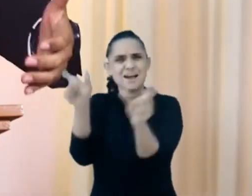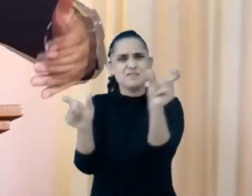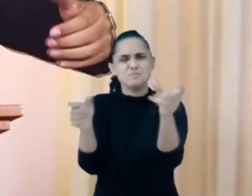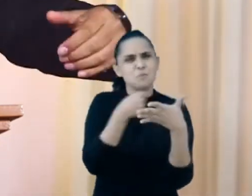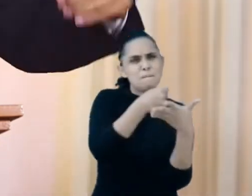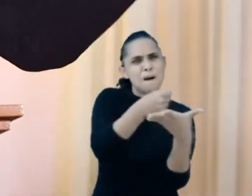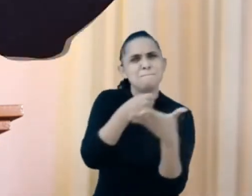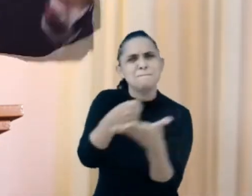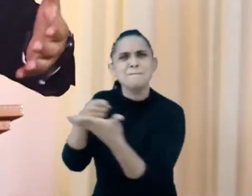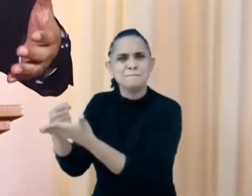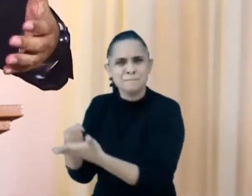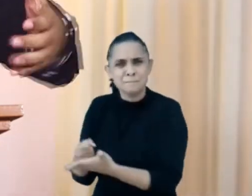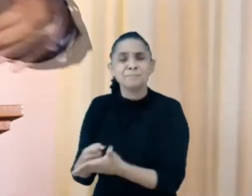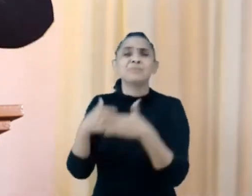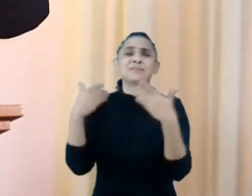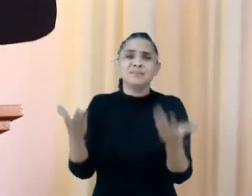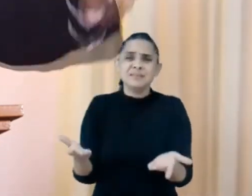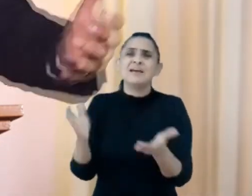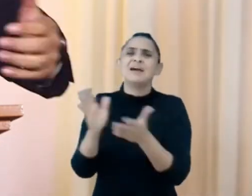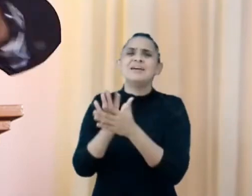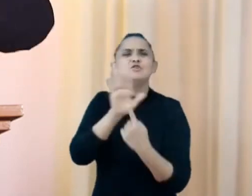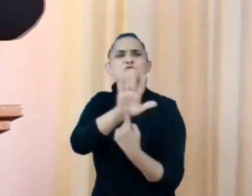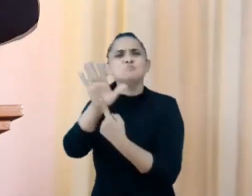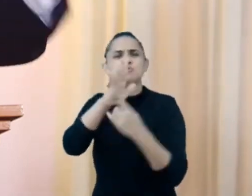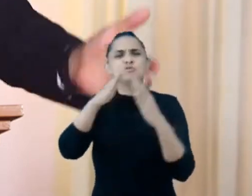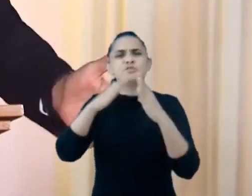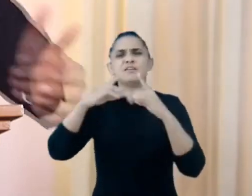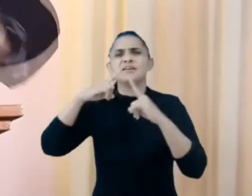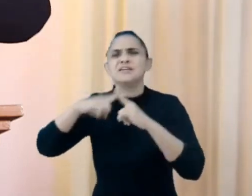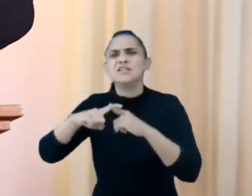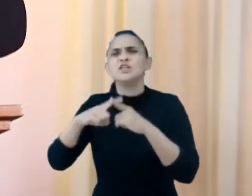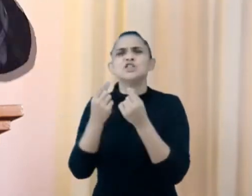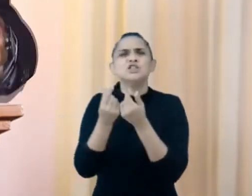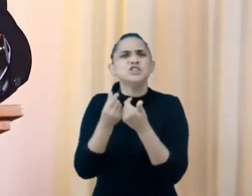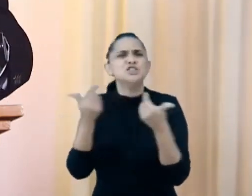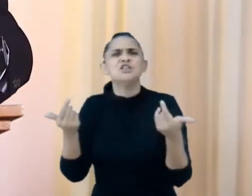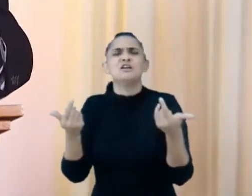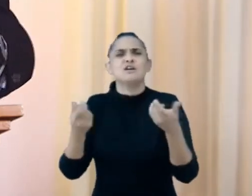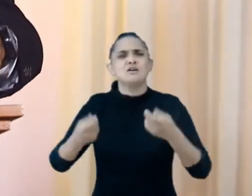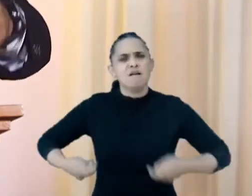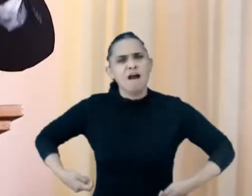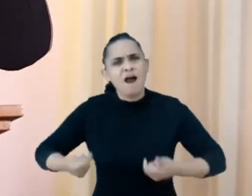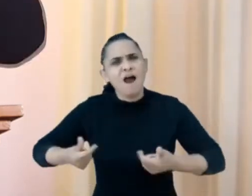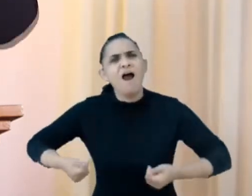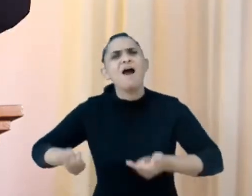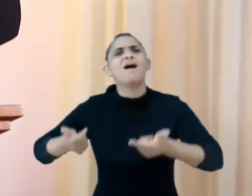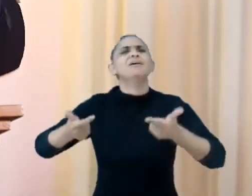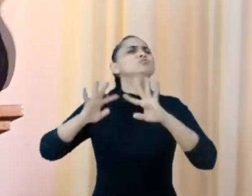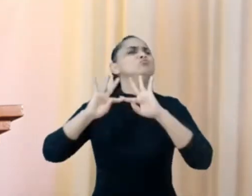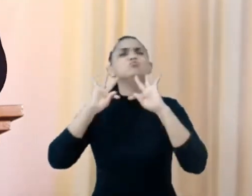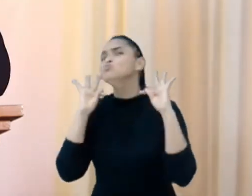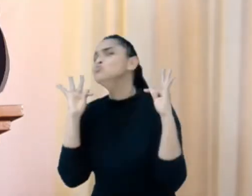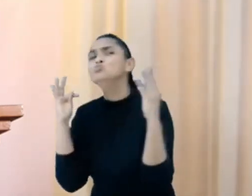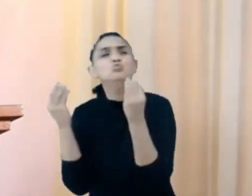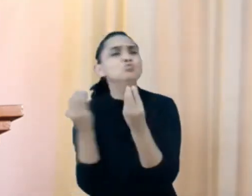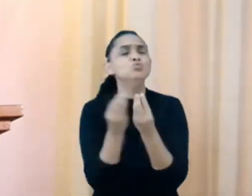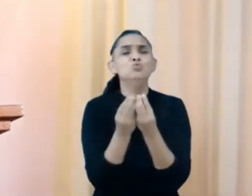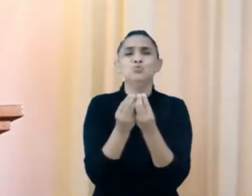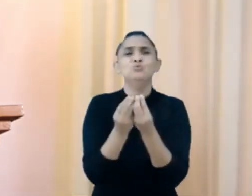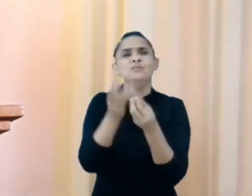colocavam diante de Deus, diante da igreja, os seus bens, as suas ofertas, os seus patrimônios, e isso era